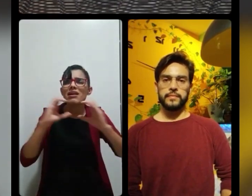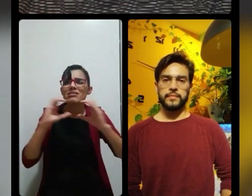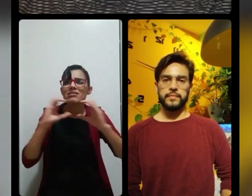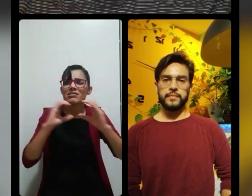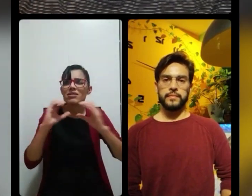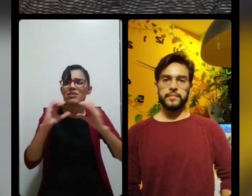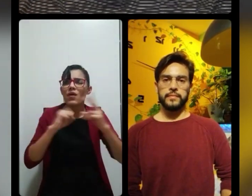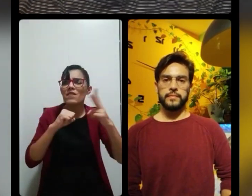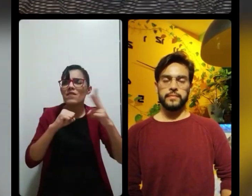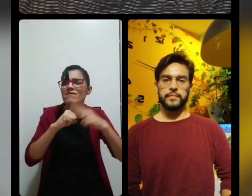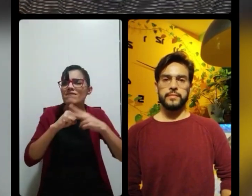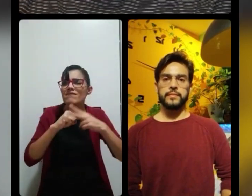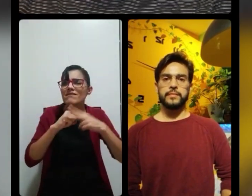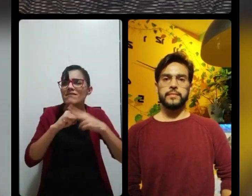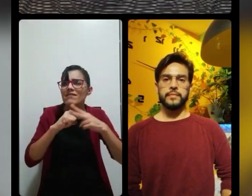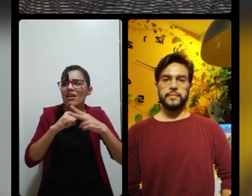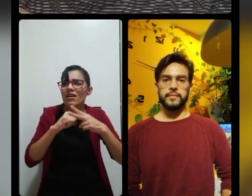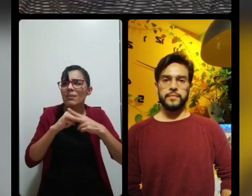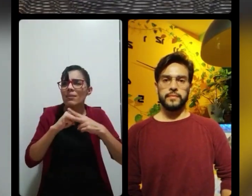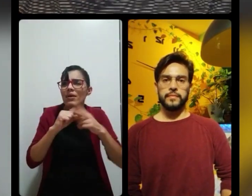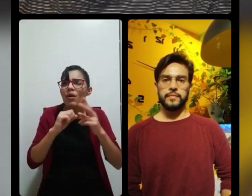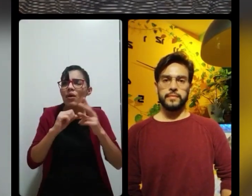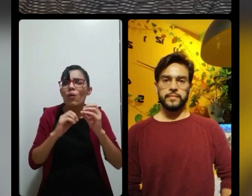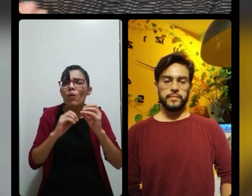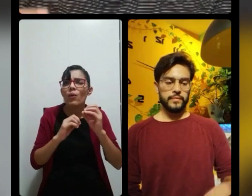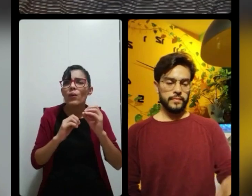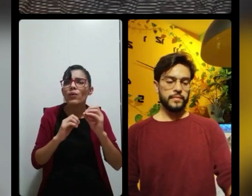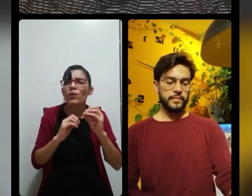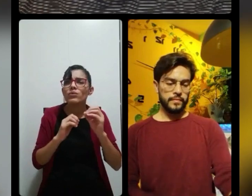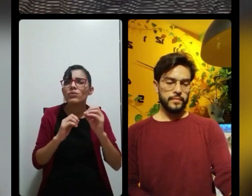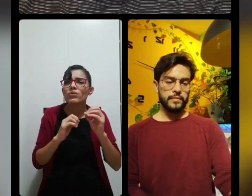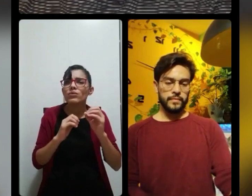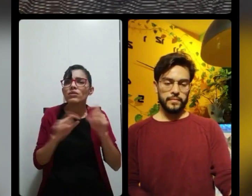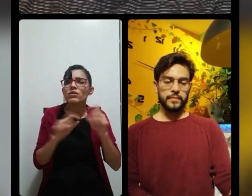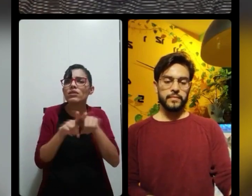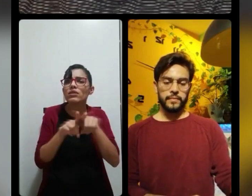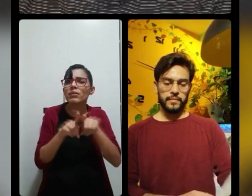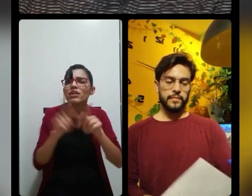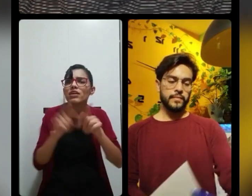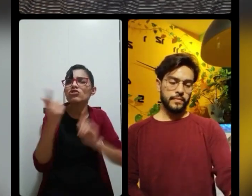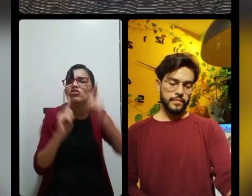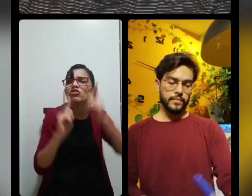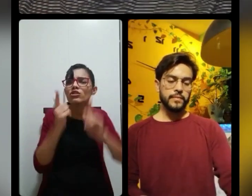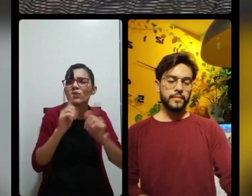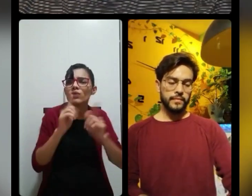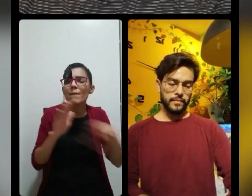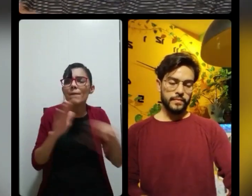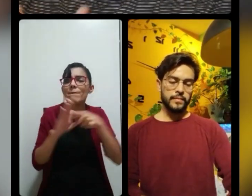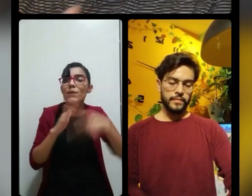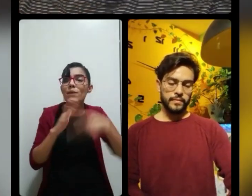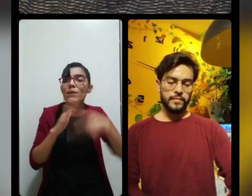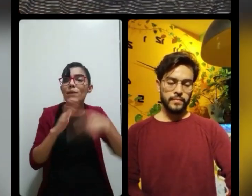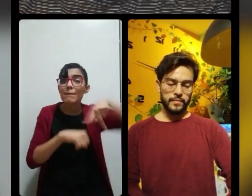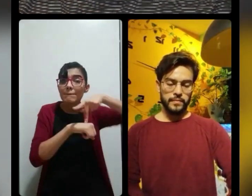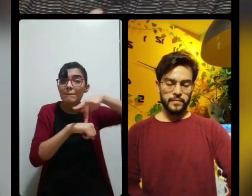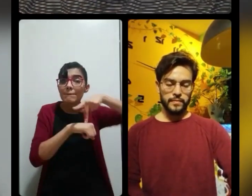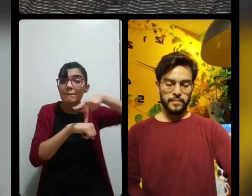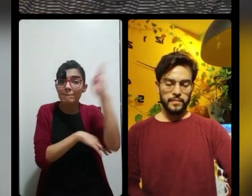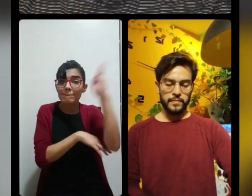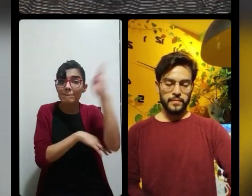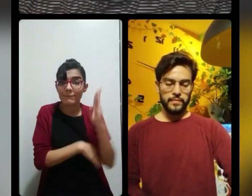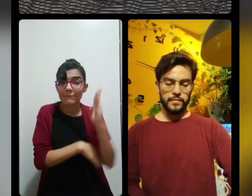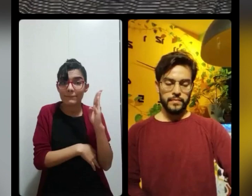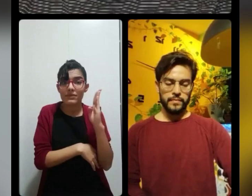eles chamam de gestualidade, a gestualidade brasileira. O que é um negócio também discutível, como você sabe. Os gestos são brasileiros,